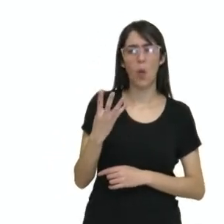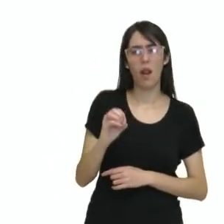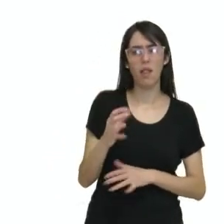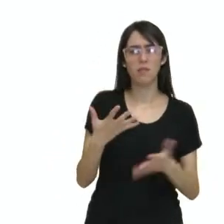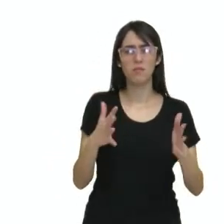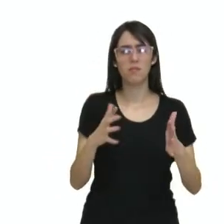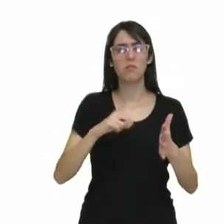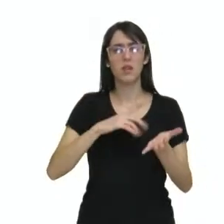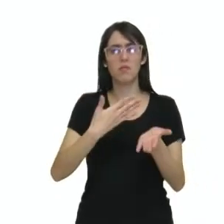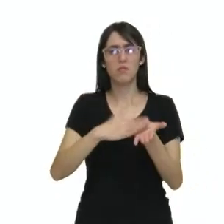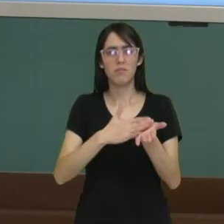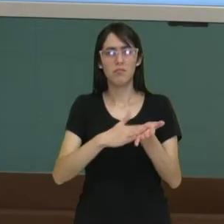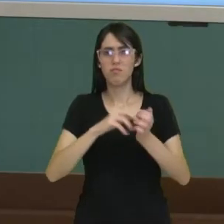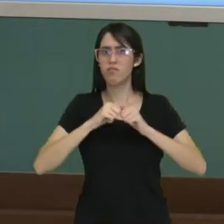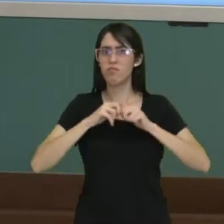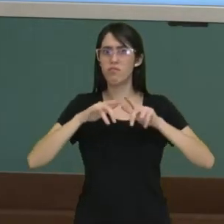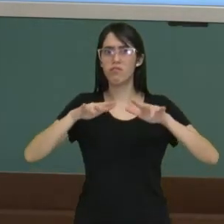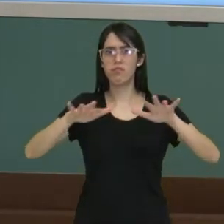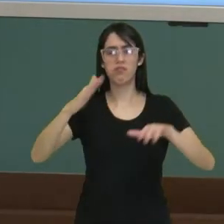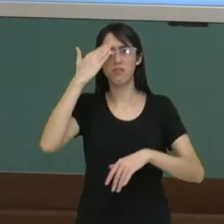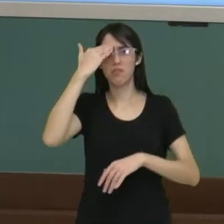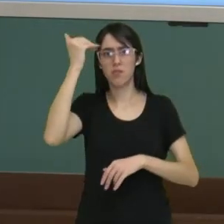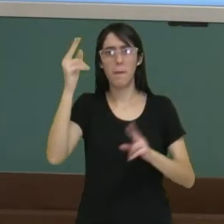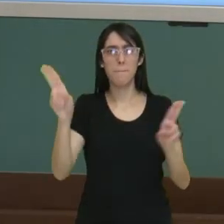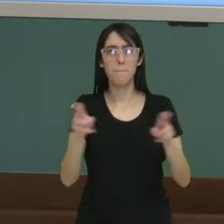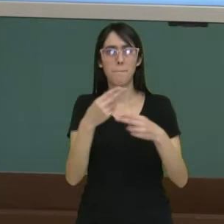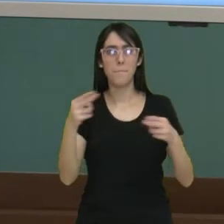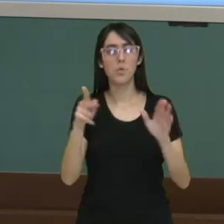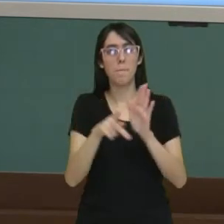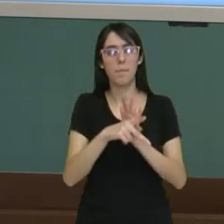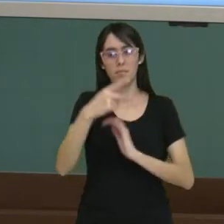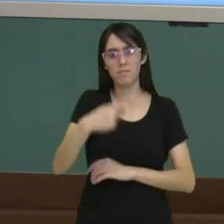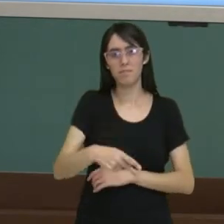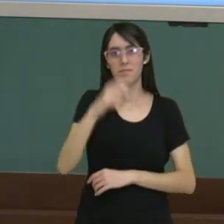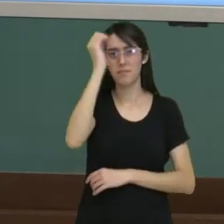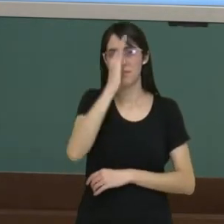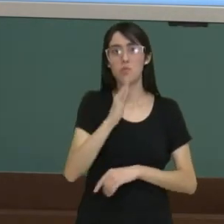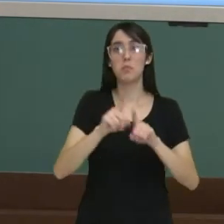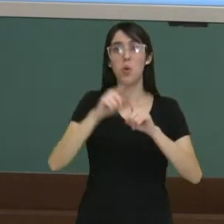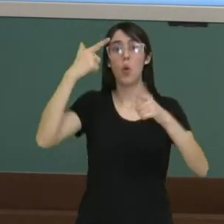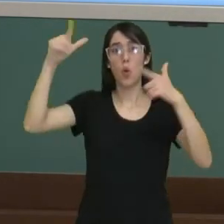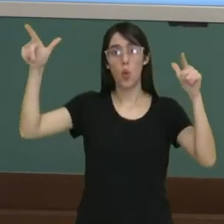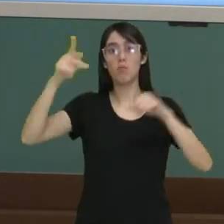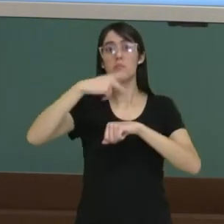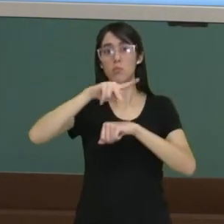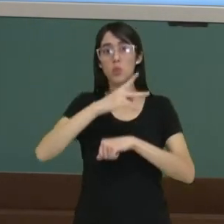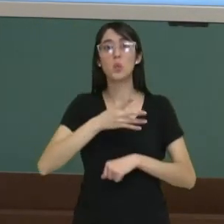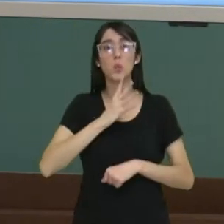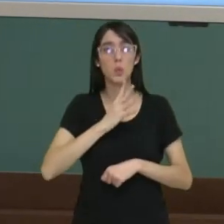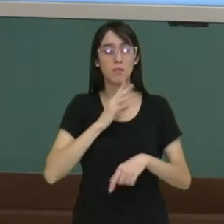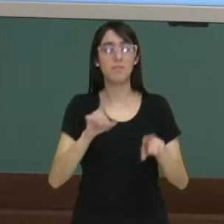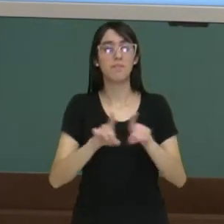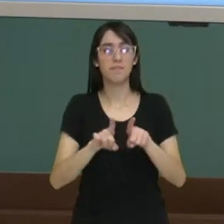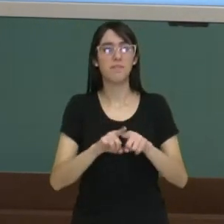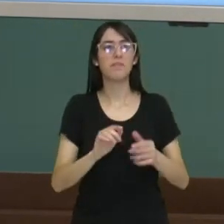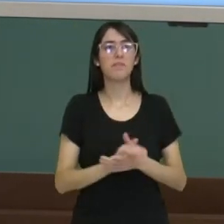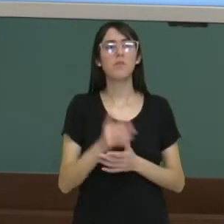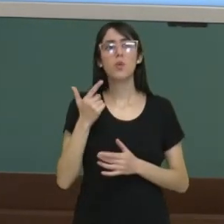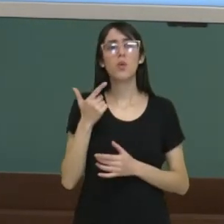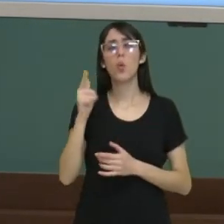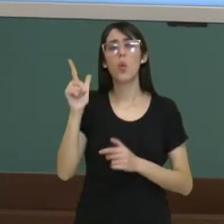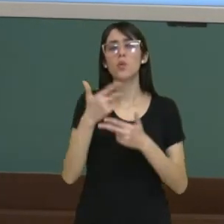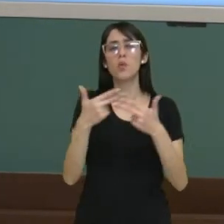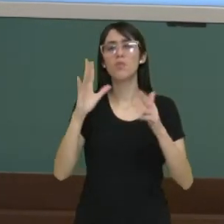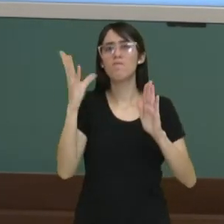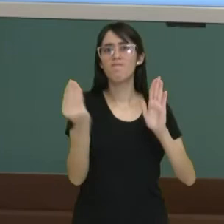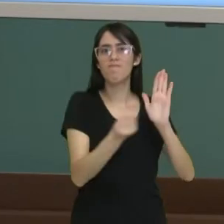samba vai se tornar esta música, um som brasileiro conhecido internacionalmente, certo? Outra coisa que vai entrar para o